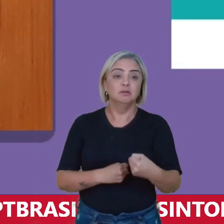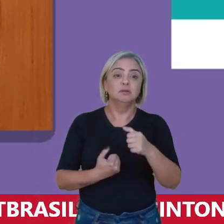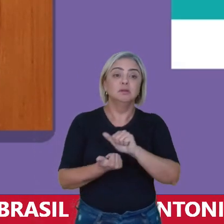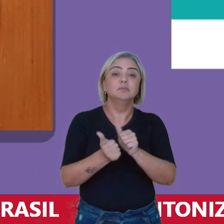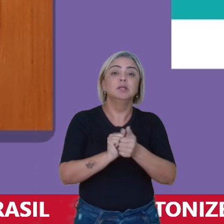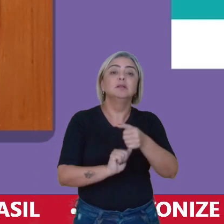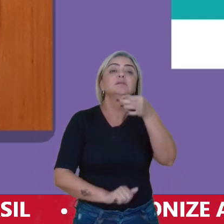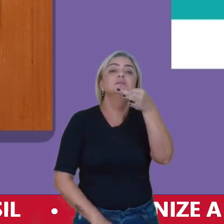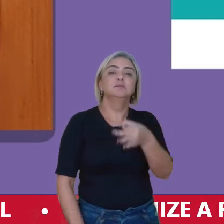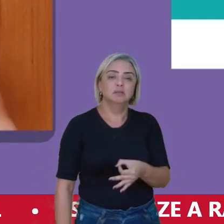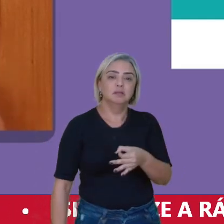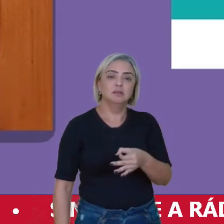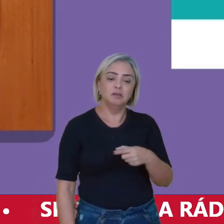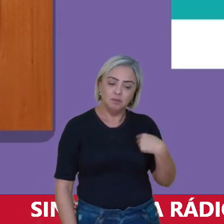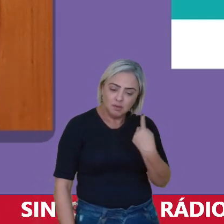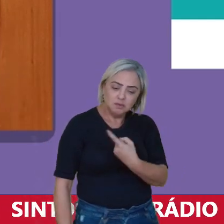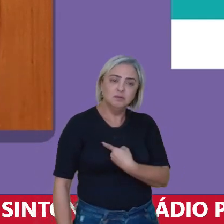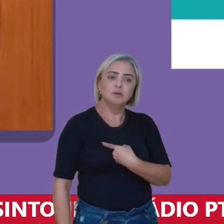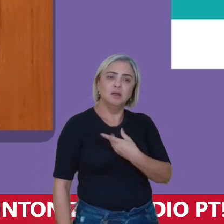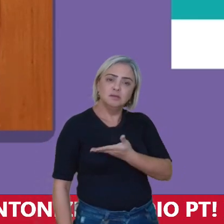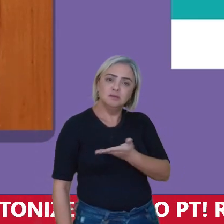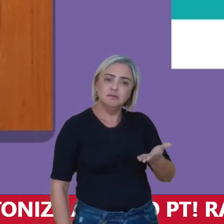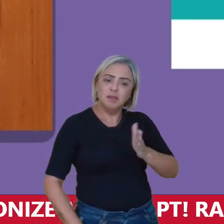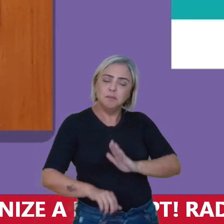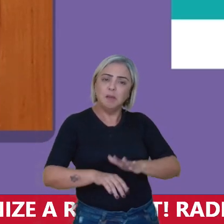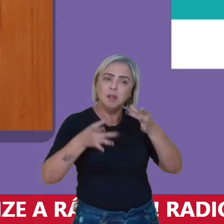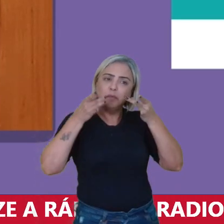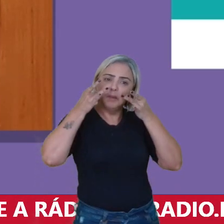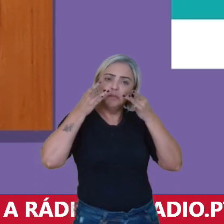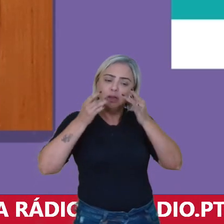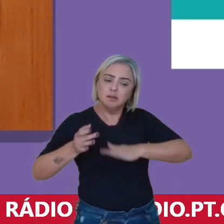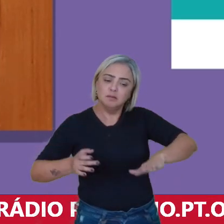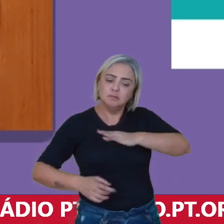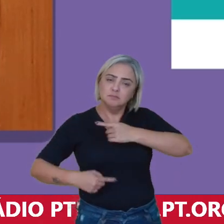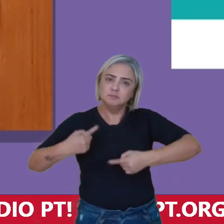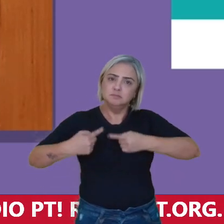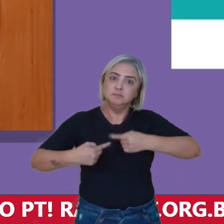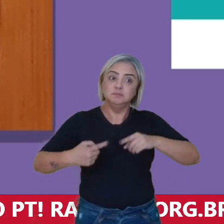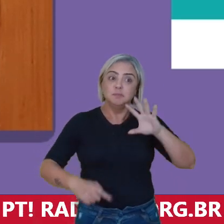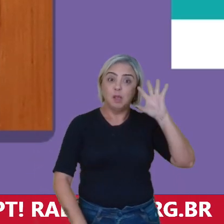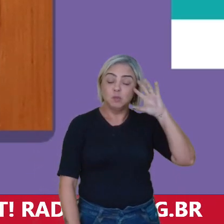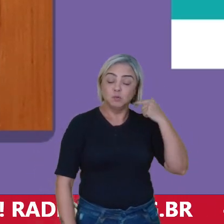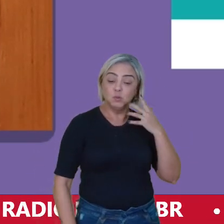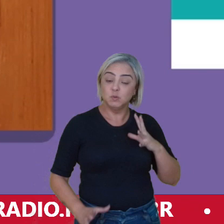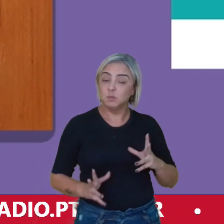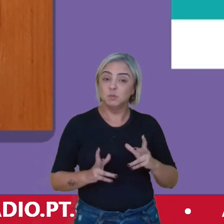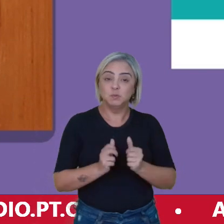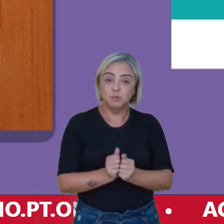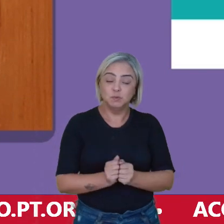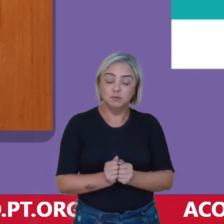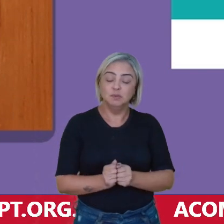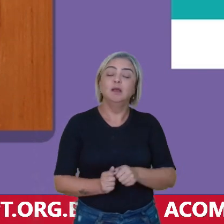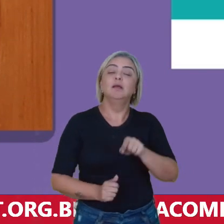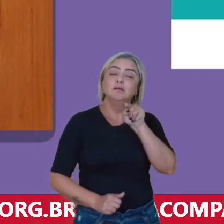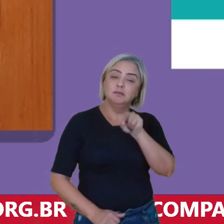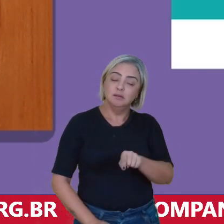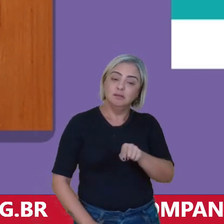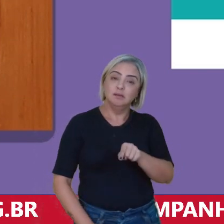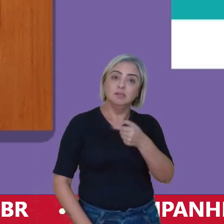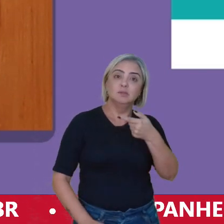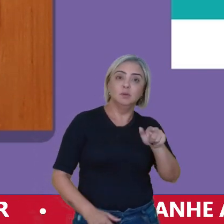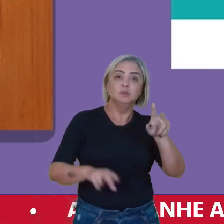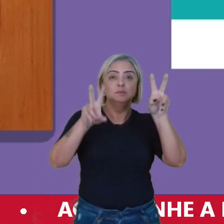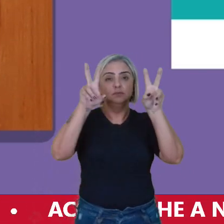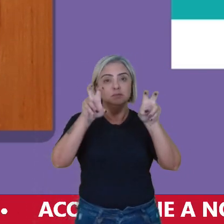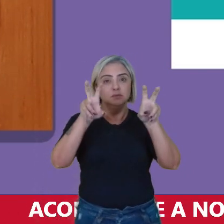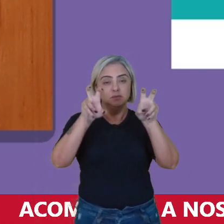adequada quando nós tivermos mais presença nos espaços políticos, né? A solução para tudo isso passa por esse outro tema, né,